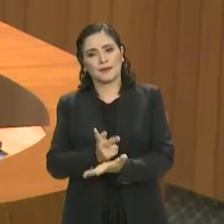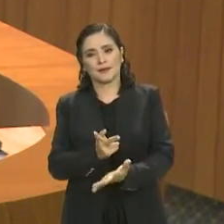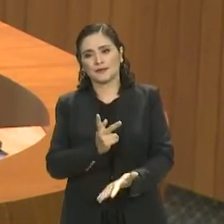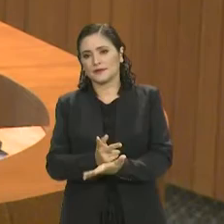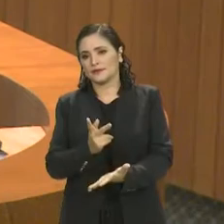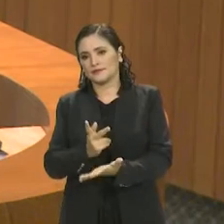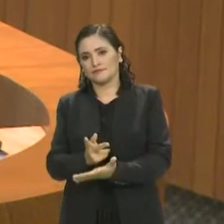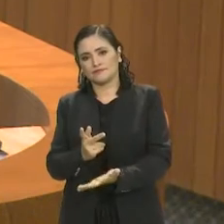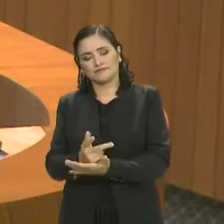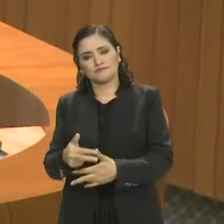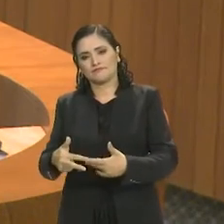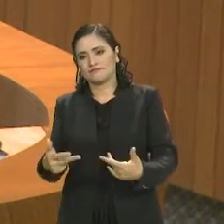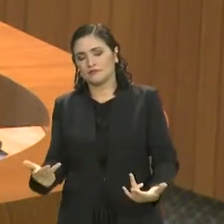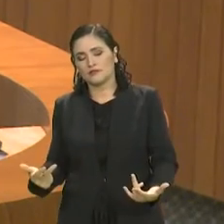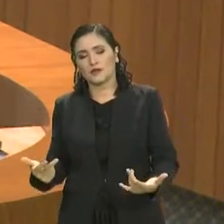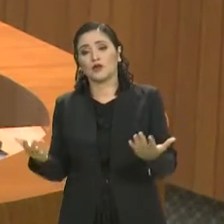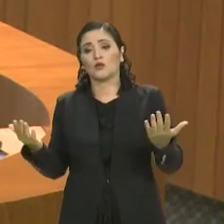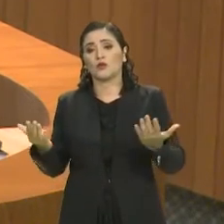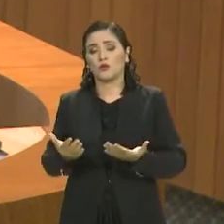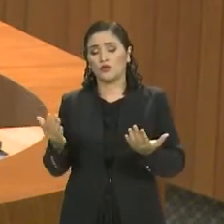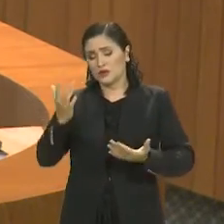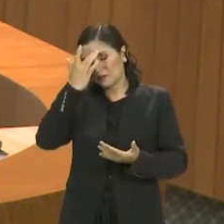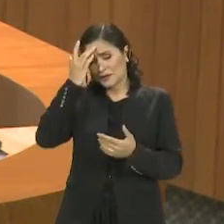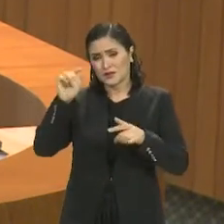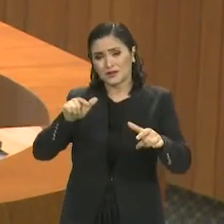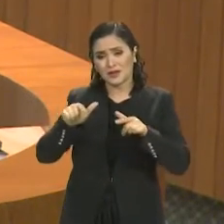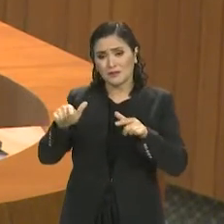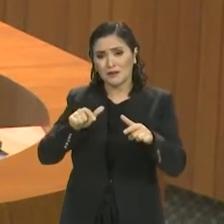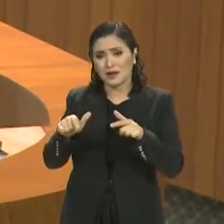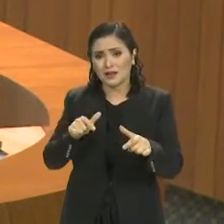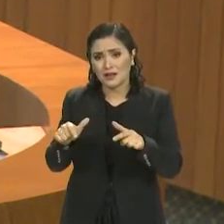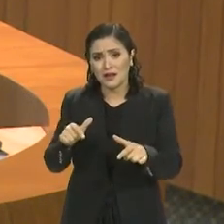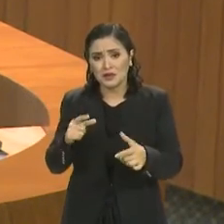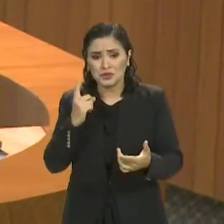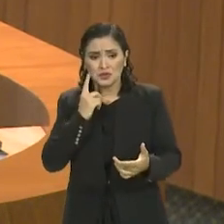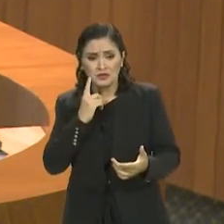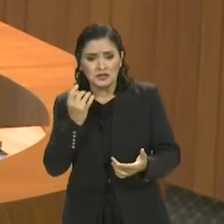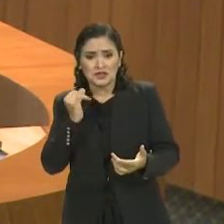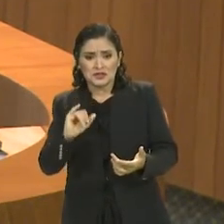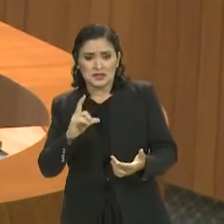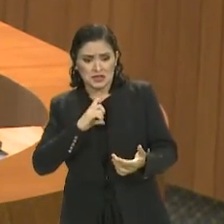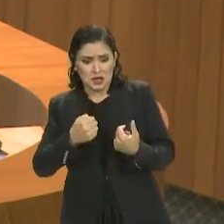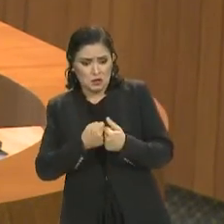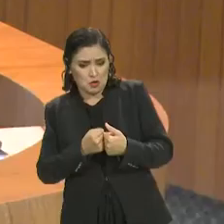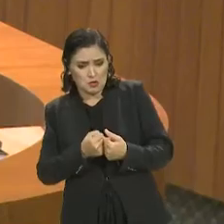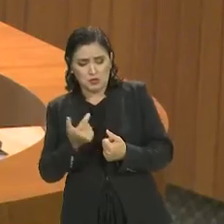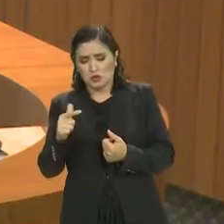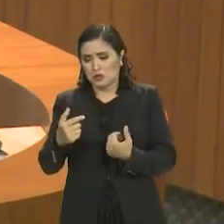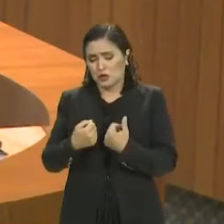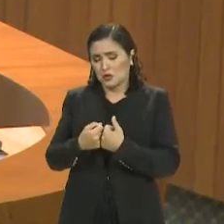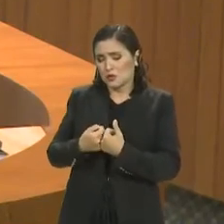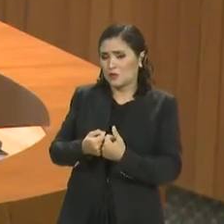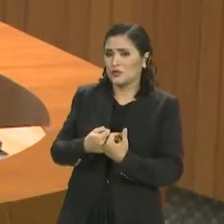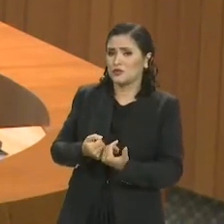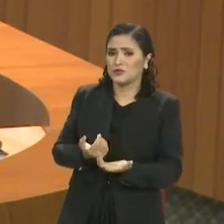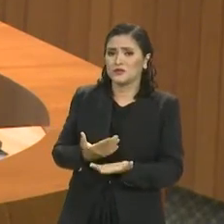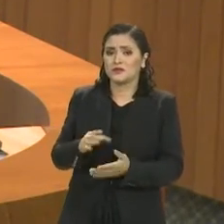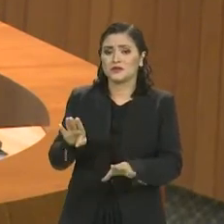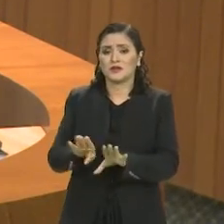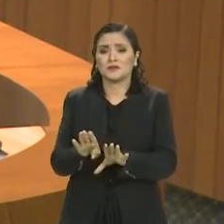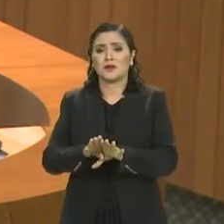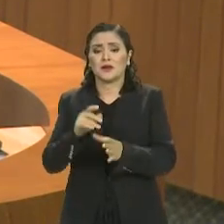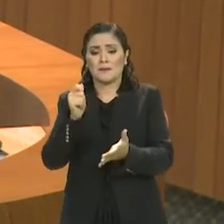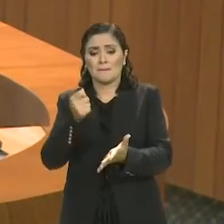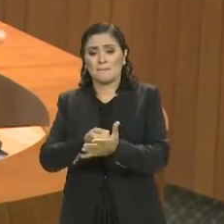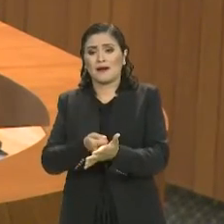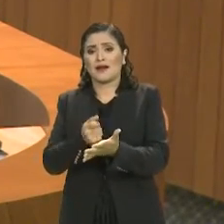se vai ter um ônibus no dia seguinte, ele convive constantemente com quebras e com insegurança na chegada ao trabalho. Claro que isso ainda dificulta